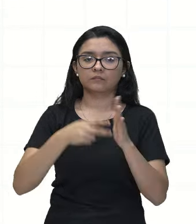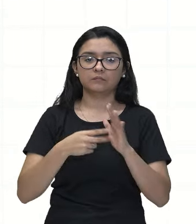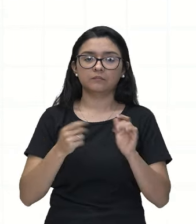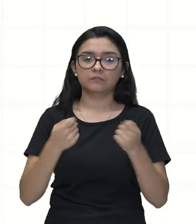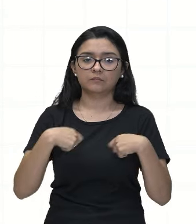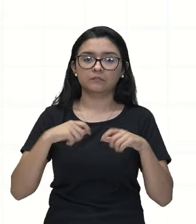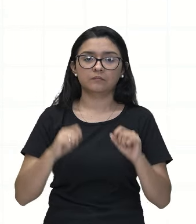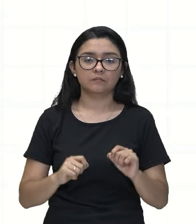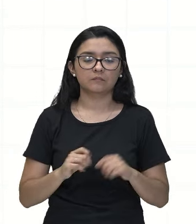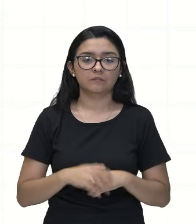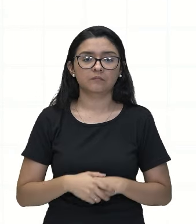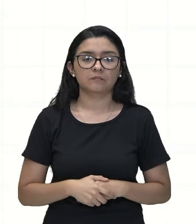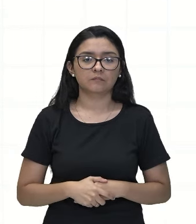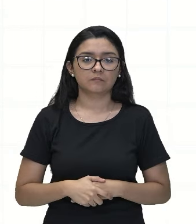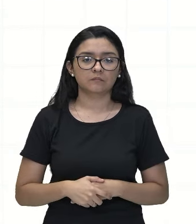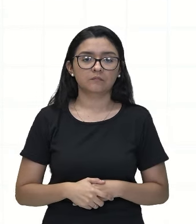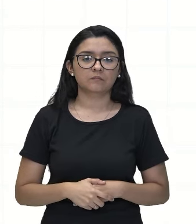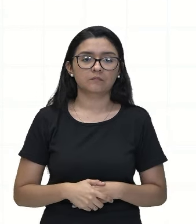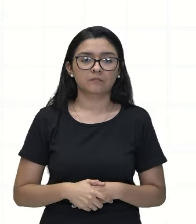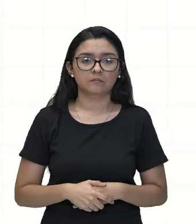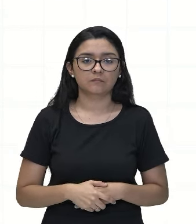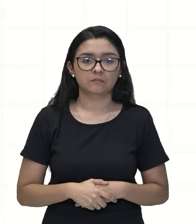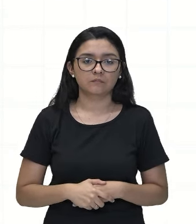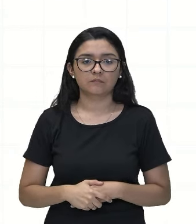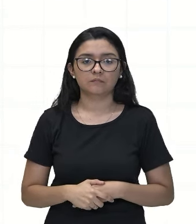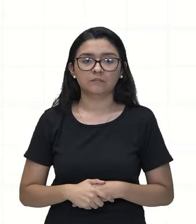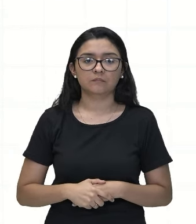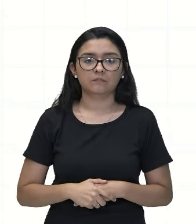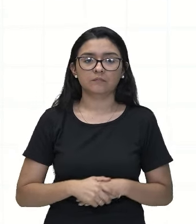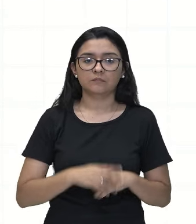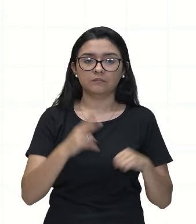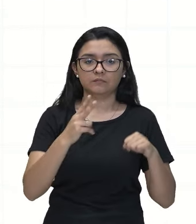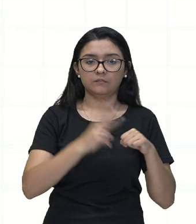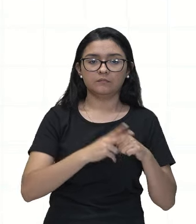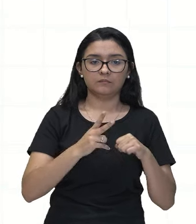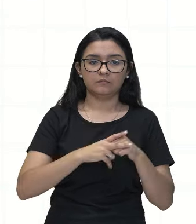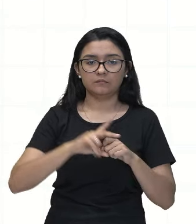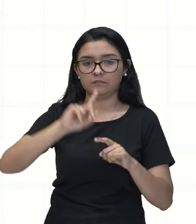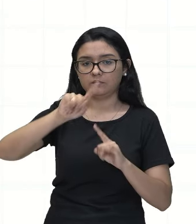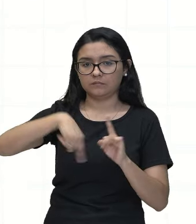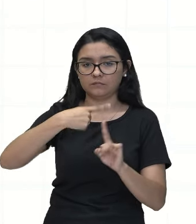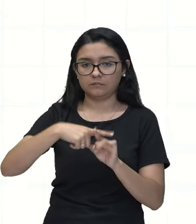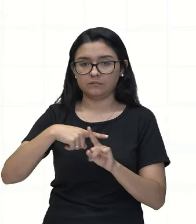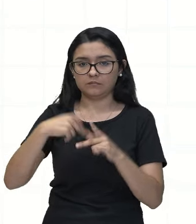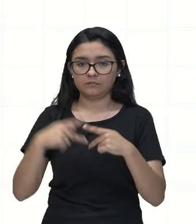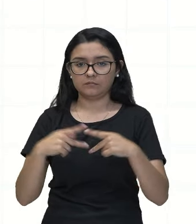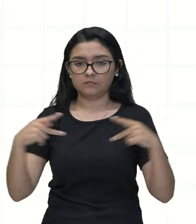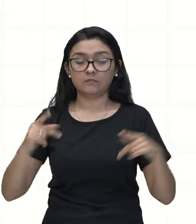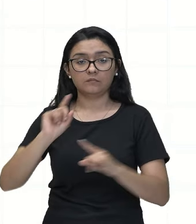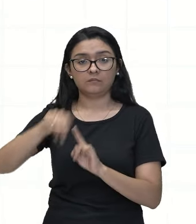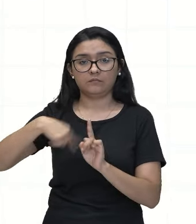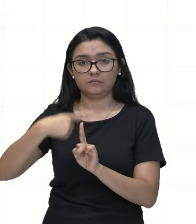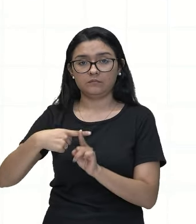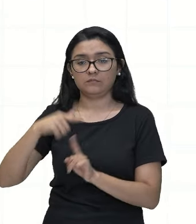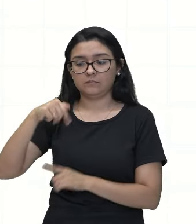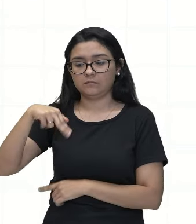pode acompanhar aí o pronome pessoal mais um pronome mais o pronome que